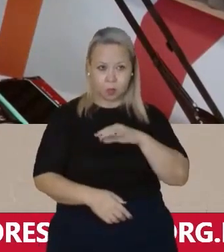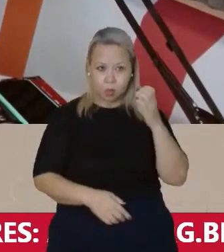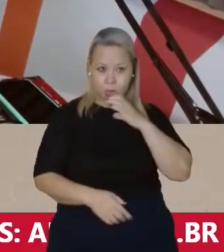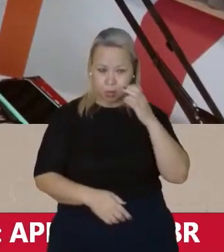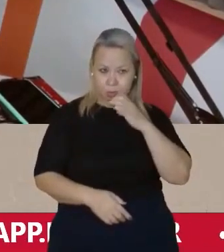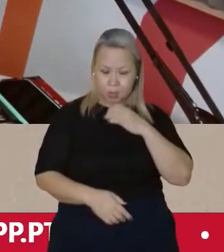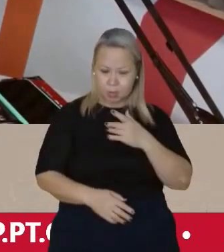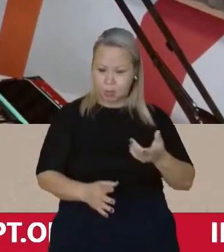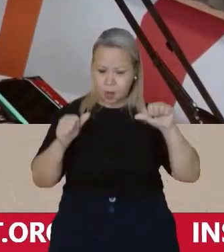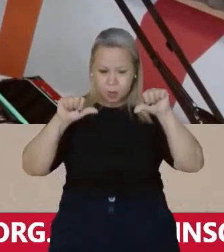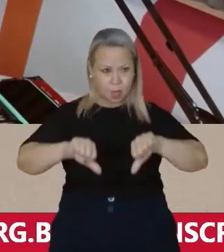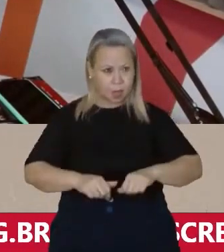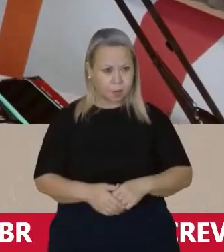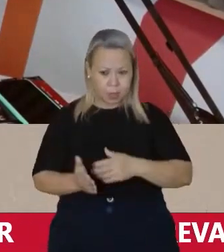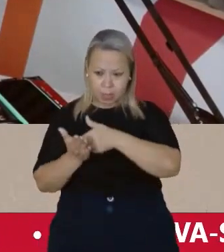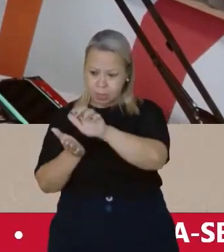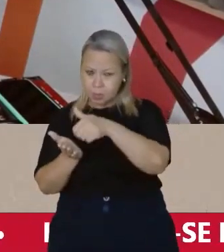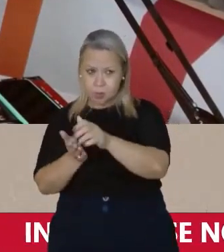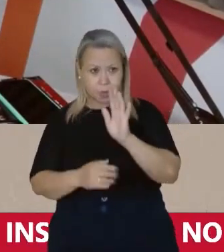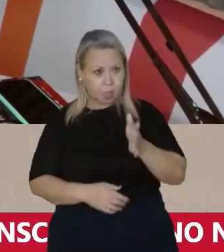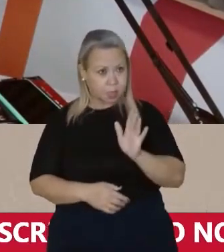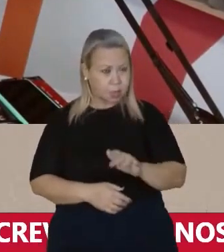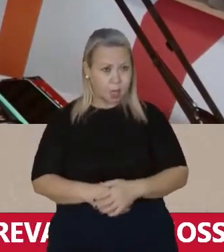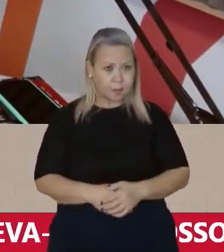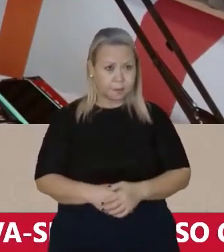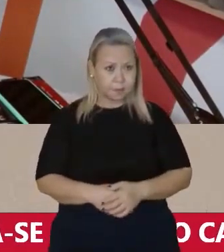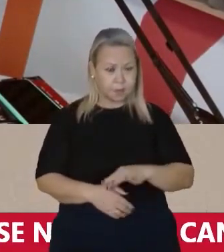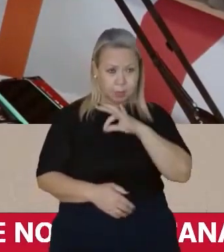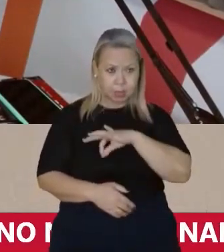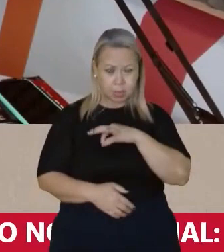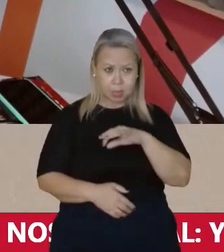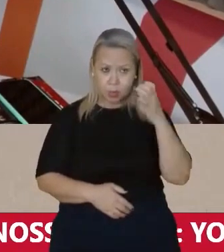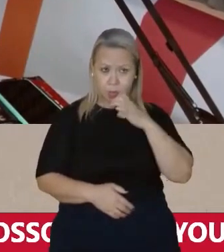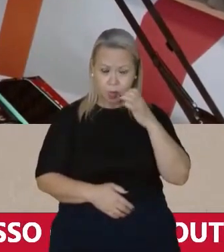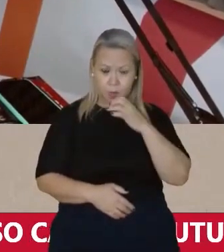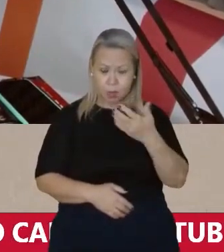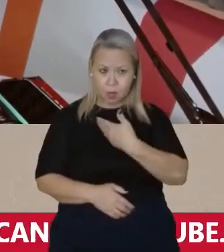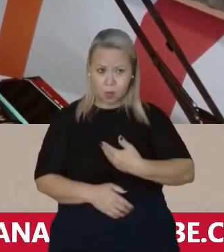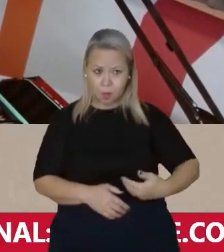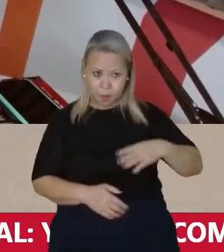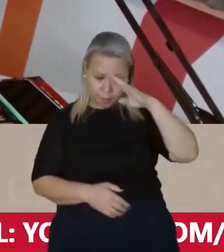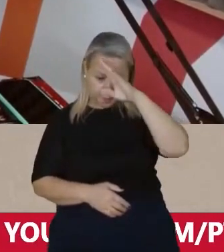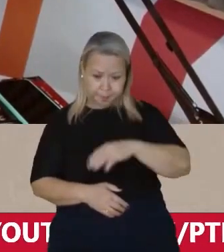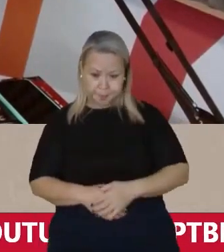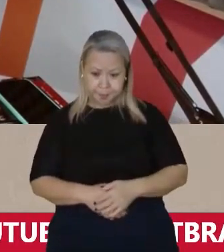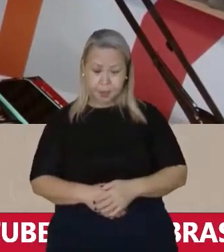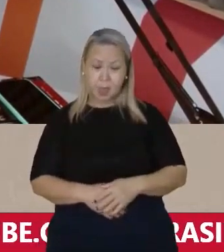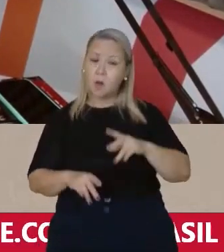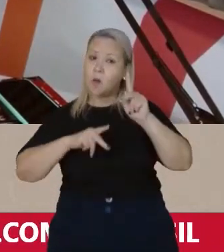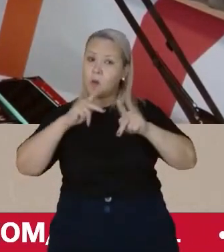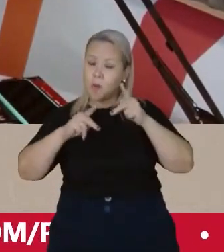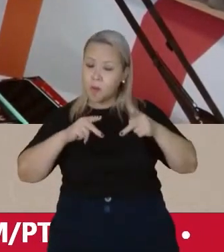aí terrível, está sendo já excludente no seu início. Então, vejam, o povo da periferia precisa comer,